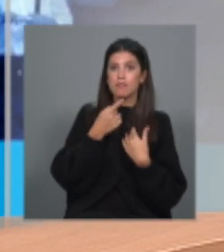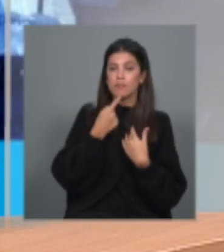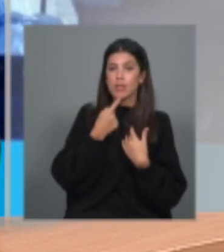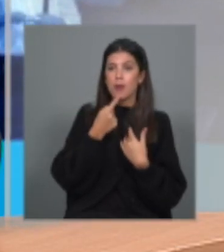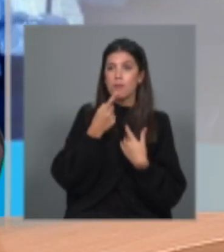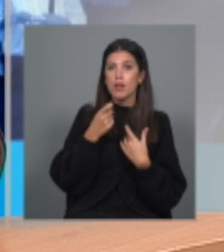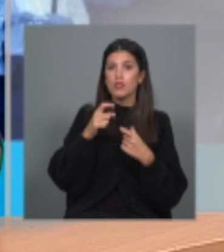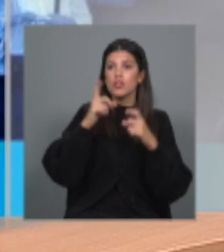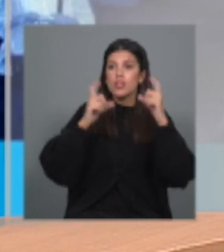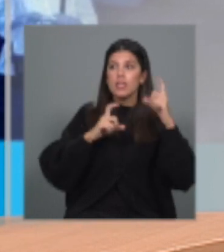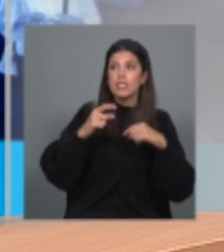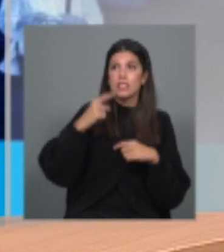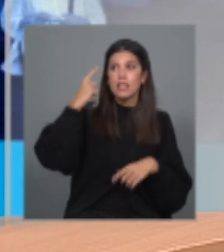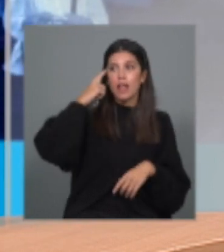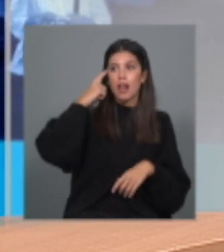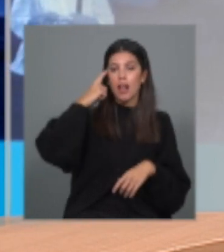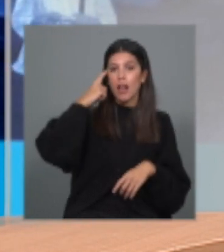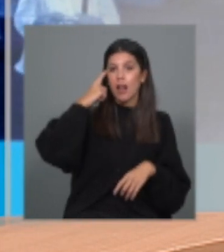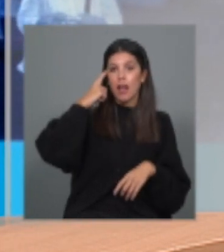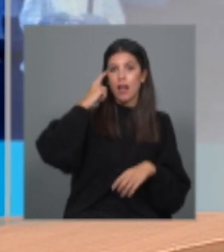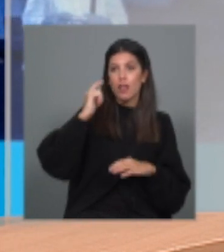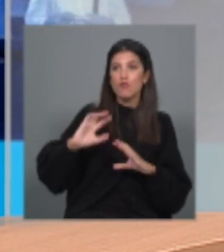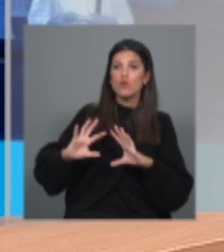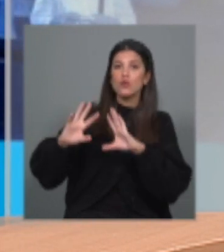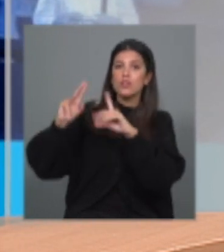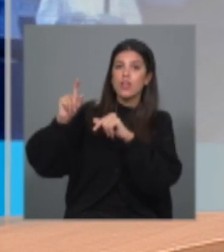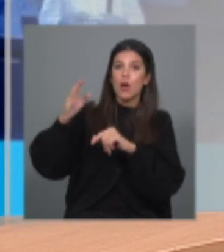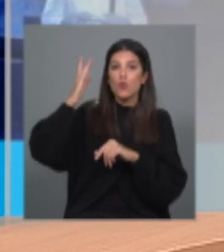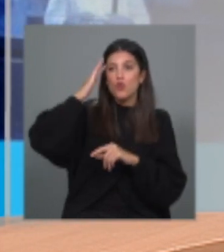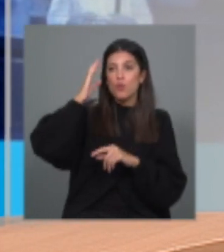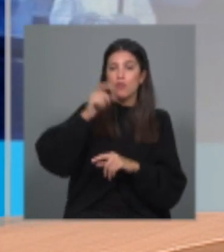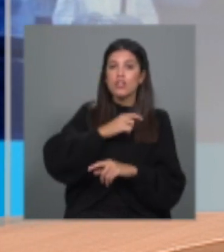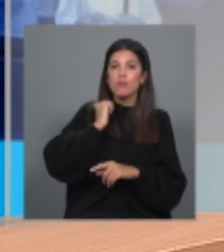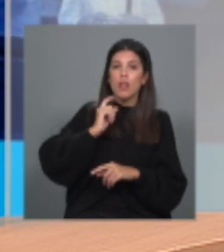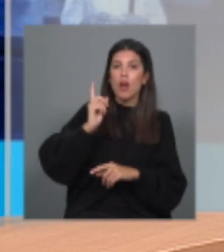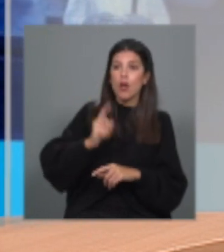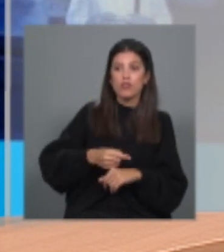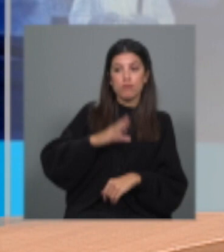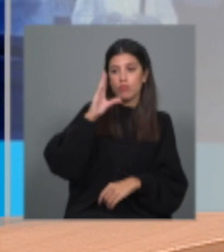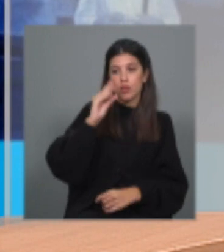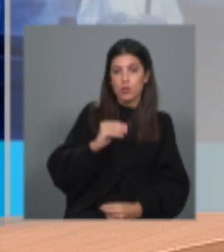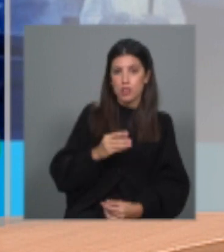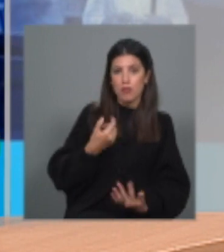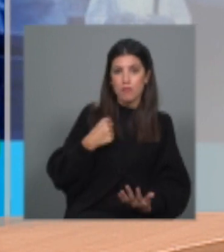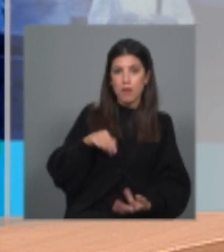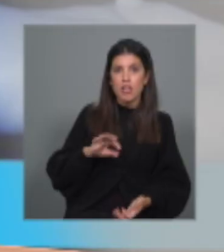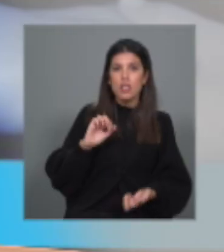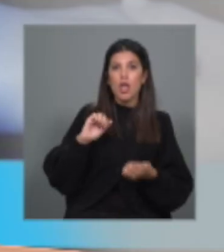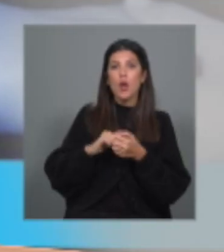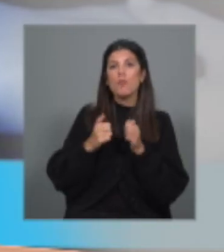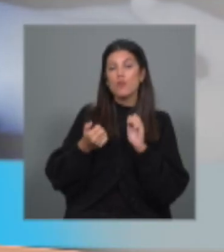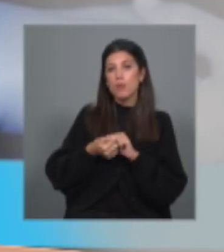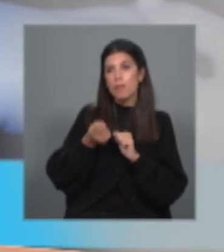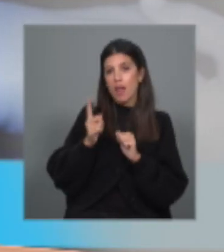eu não tenho isso sempre presente em termos de evolução, porque de facto não é o essencial. Mas é um problema o facto de existirem